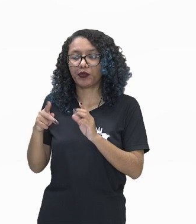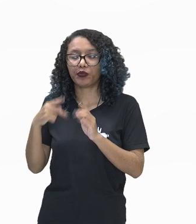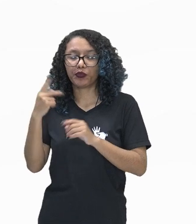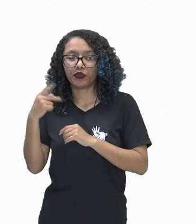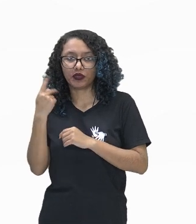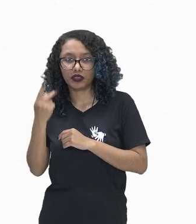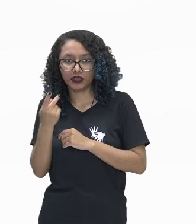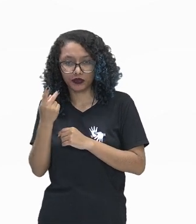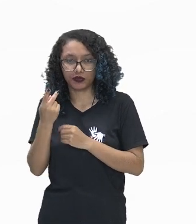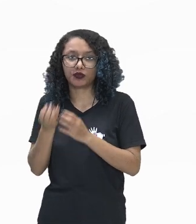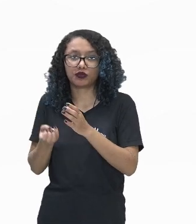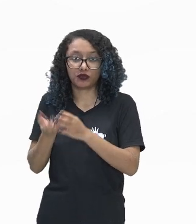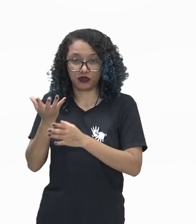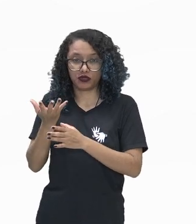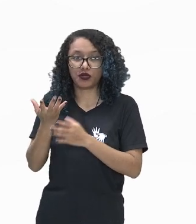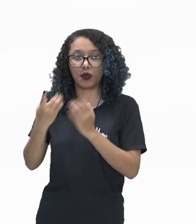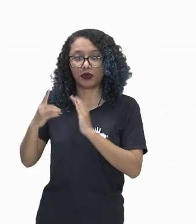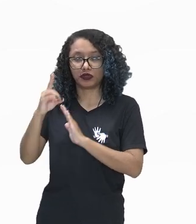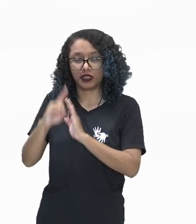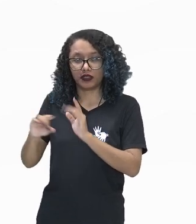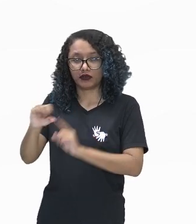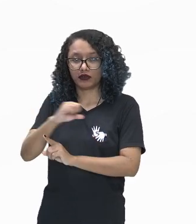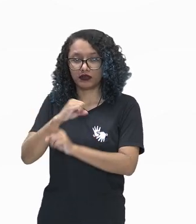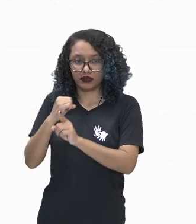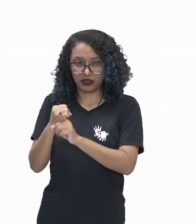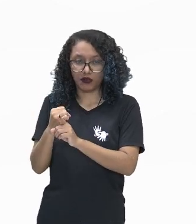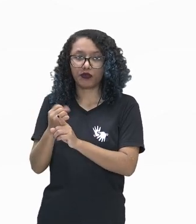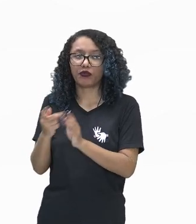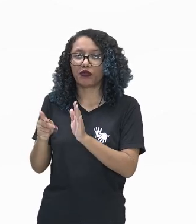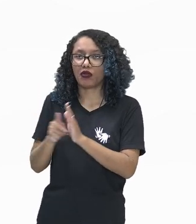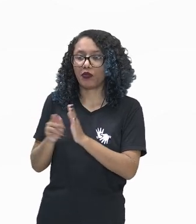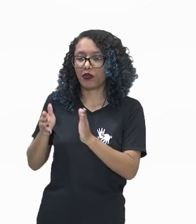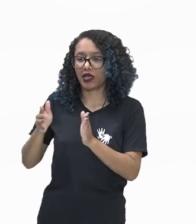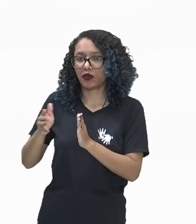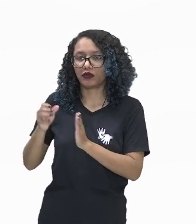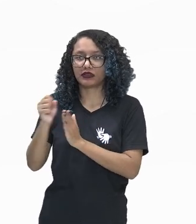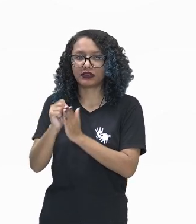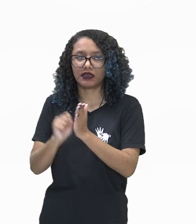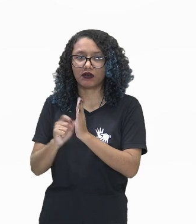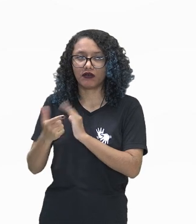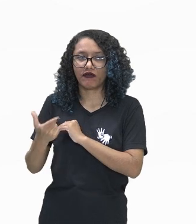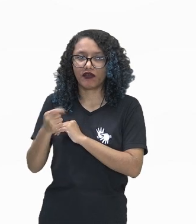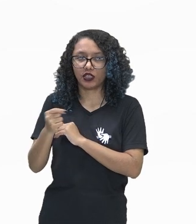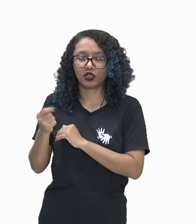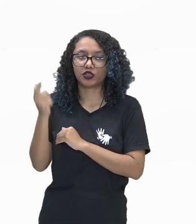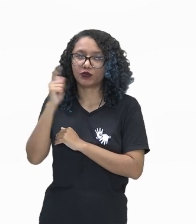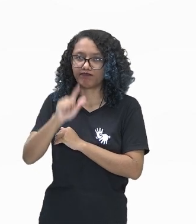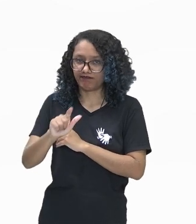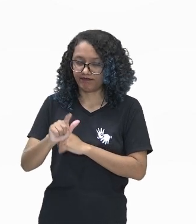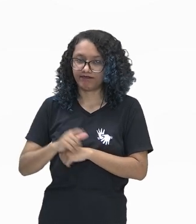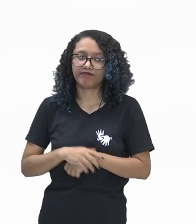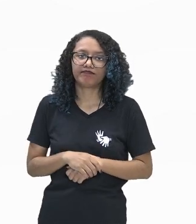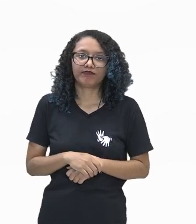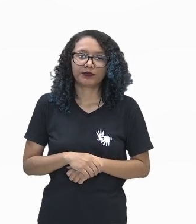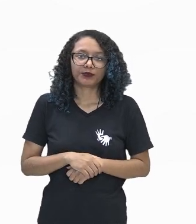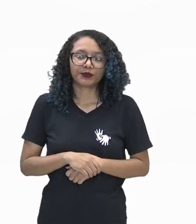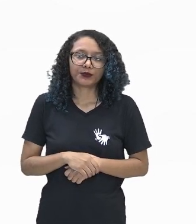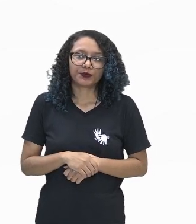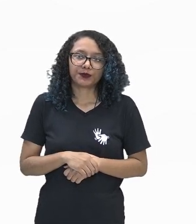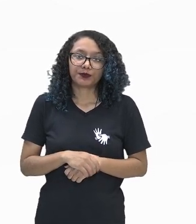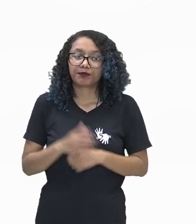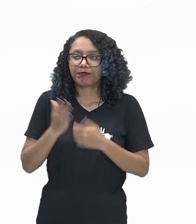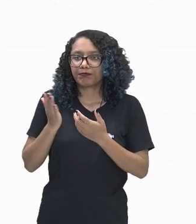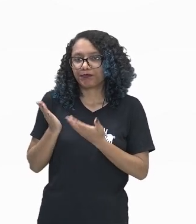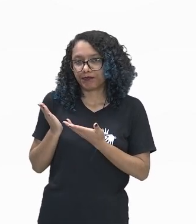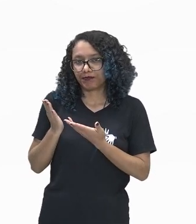direitos sociais, que são conquistas do século XX. Então, esse aí é um pouco